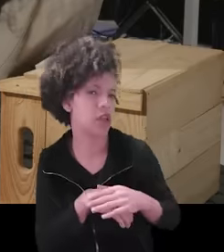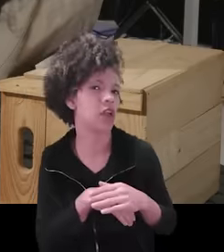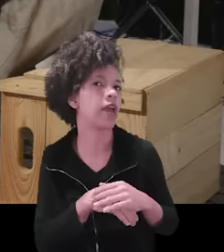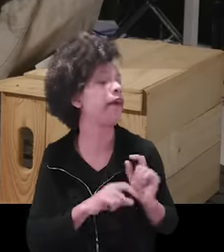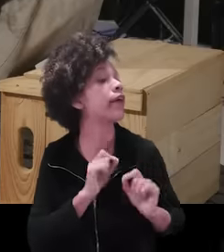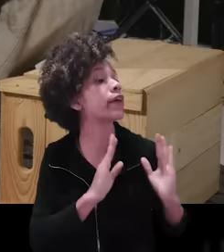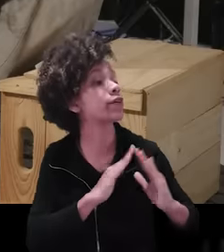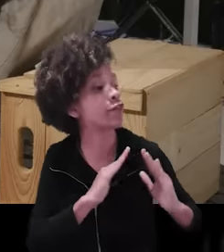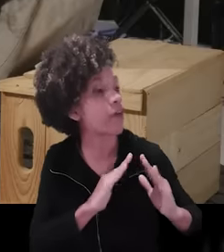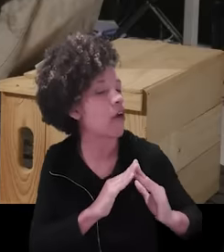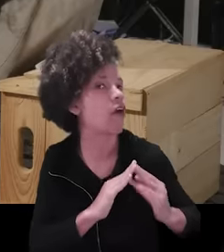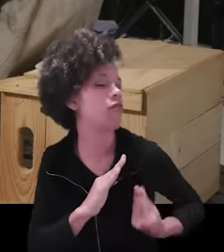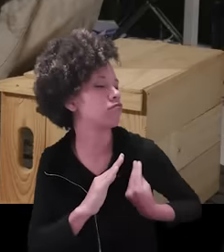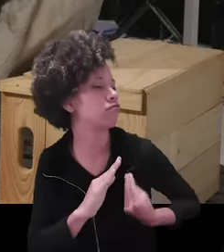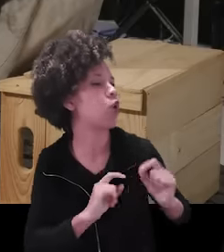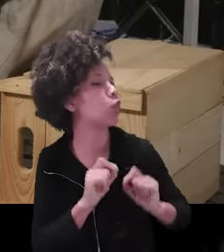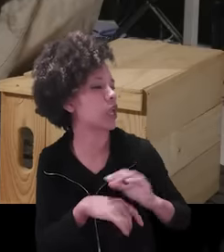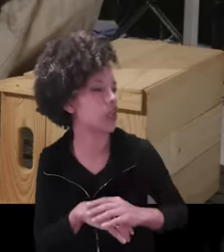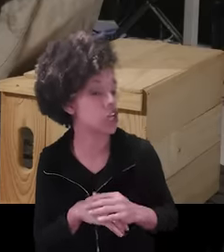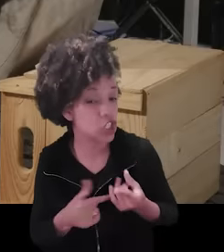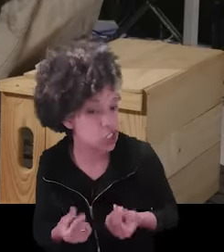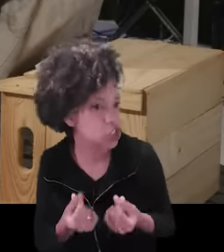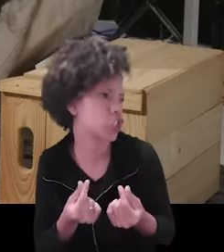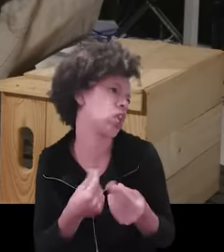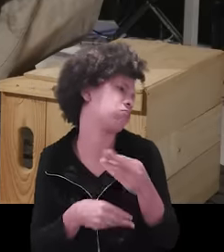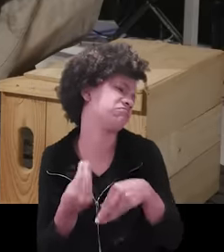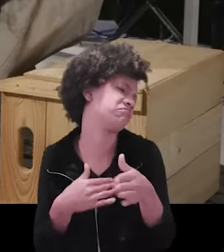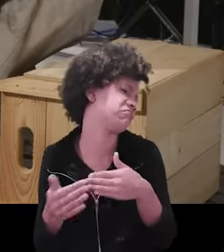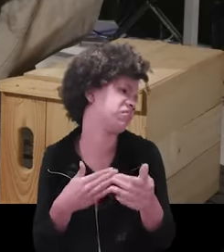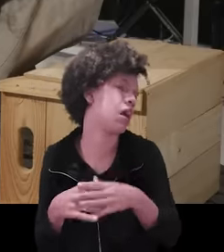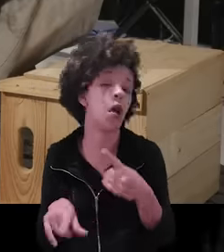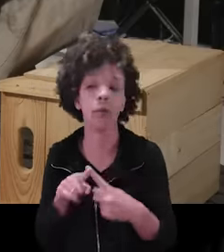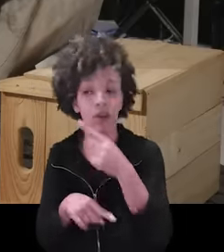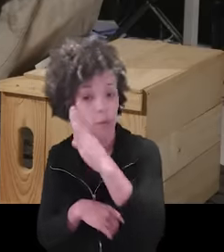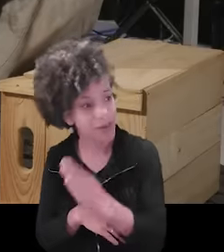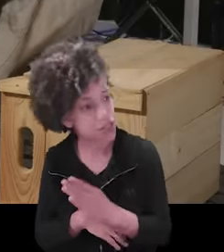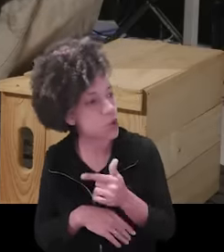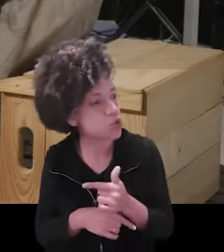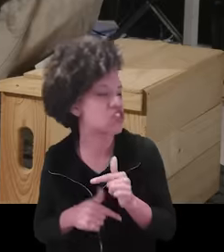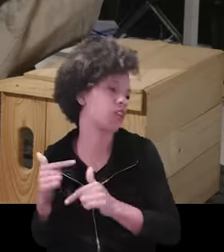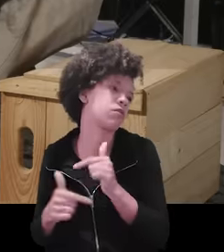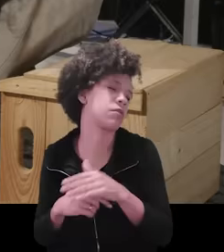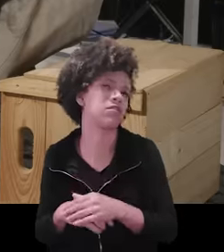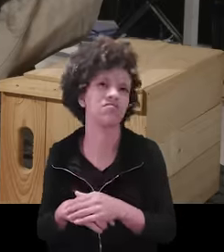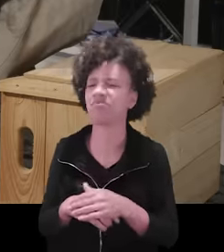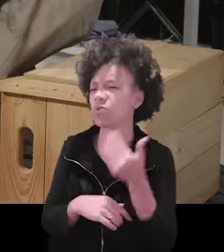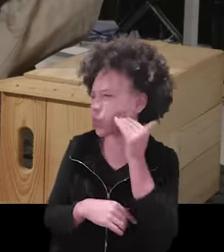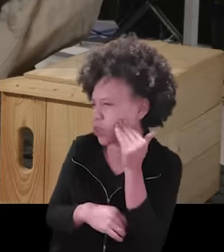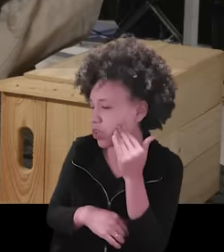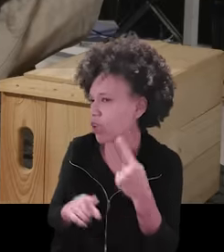morava era assim quem vem em busca de ganhar dinheiro de qualquer jeito mesmo que aqui o Brasil não não tinha